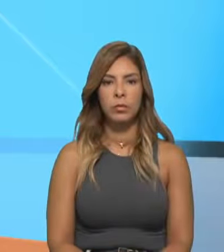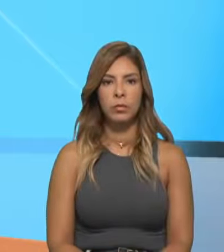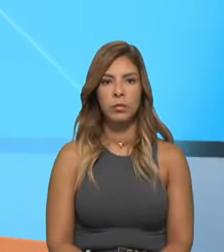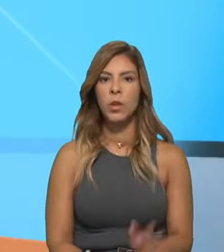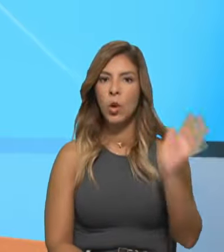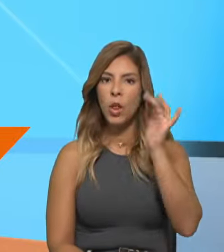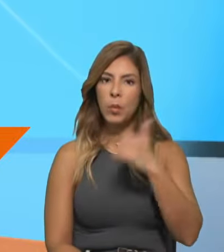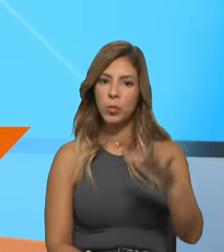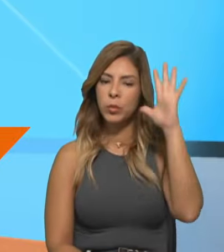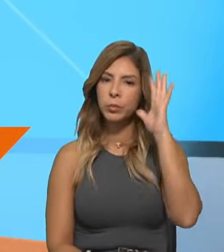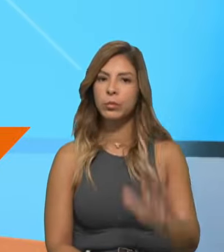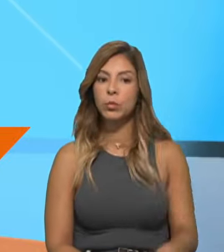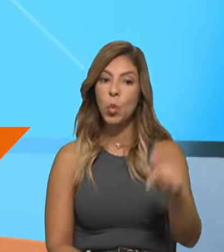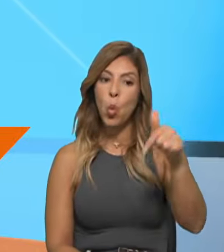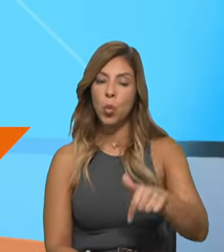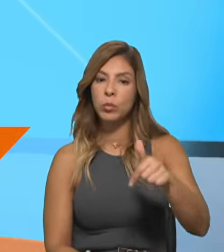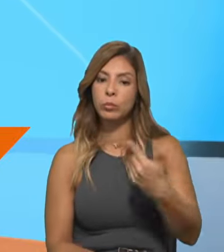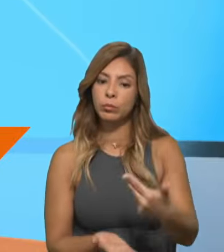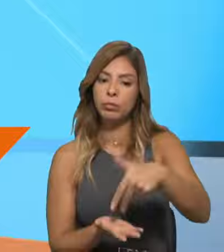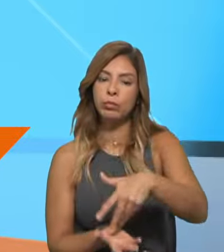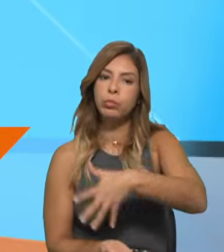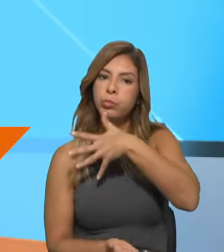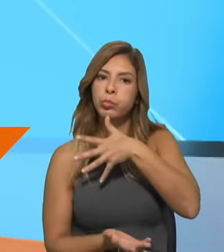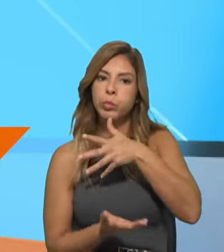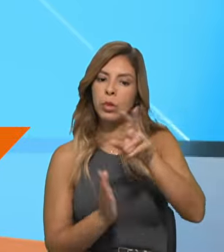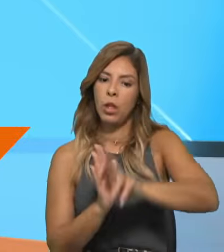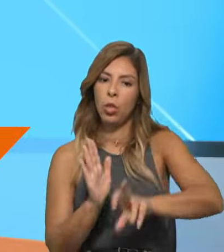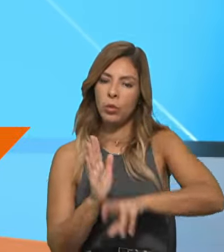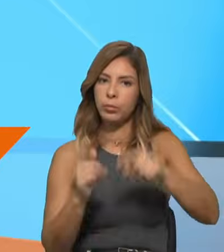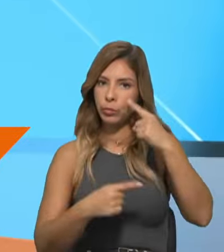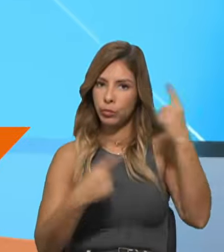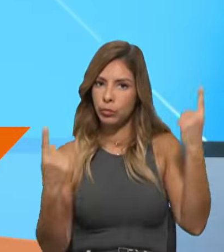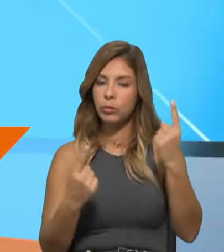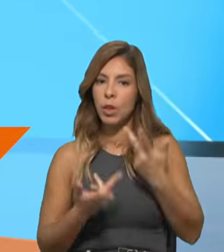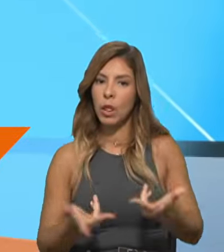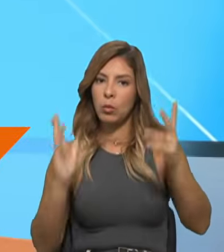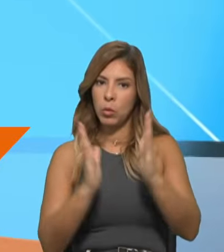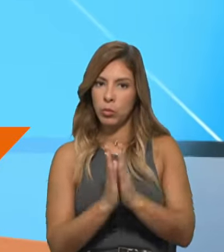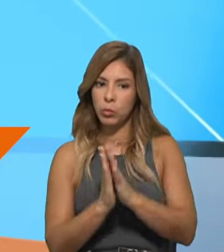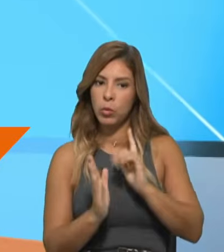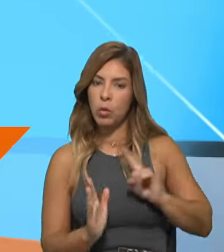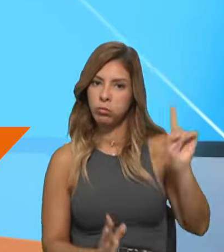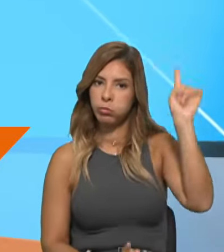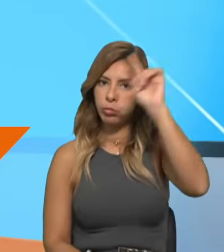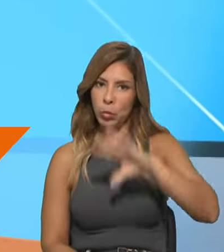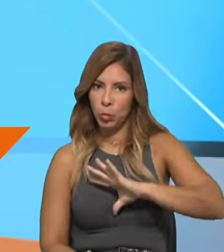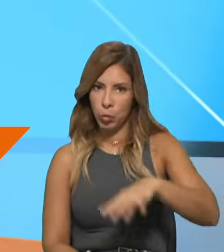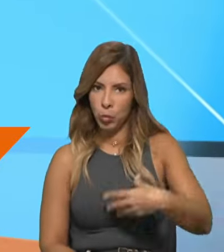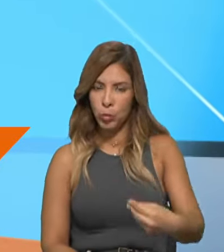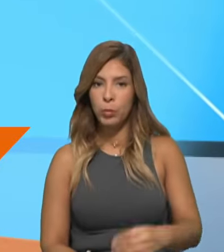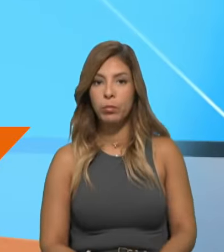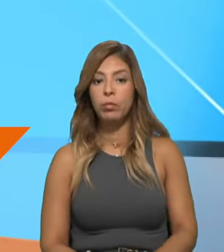Olá, uma boa tarde. Acontece hoje a apresentação do relatório sobre a liberdade religiosa no mundo, uma realidade acompanhada pela